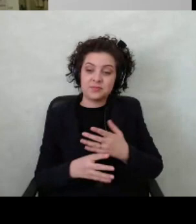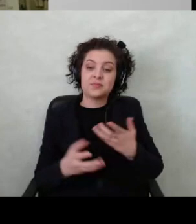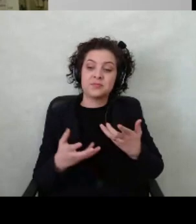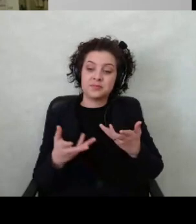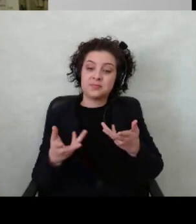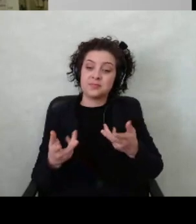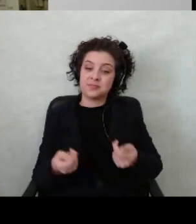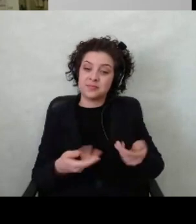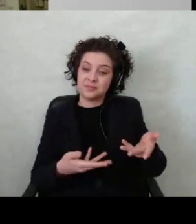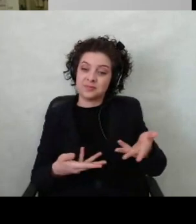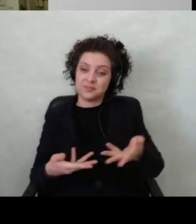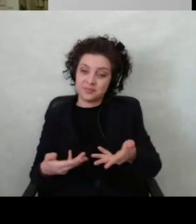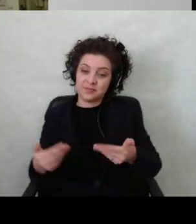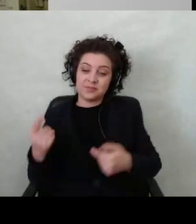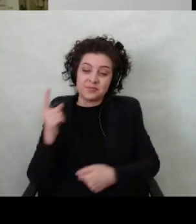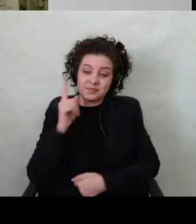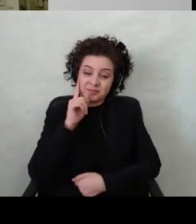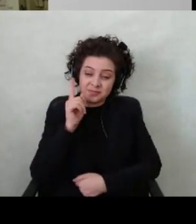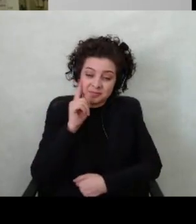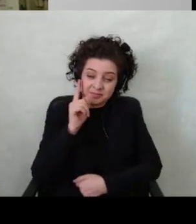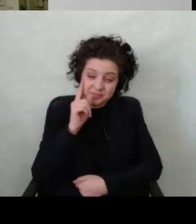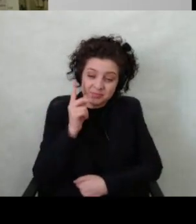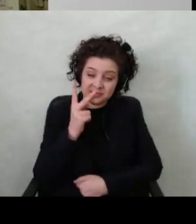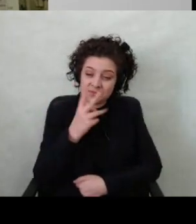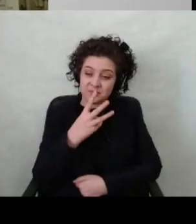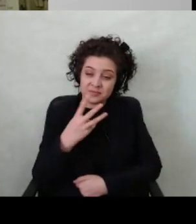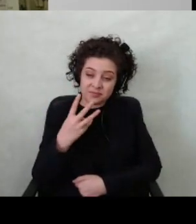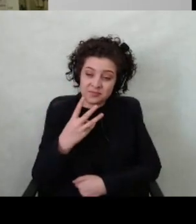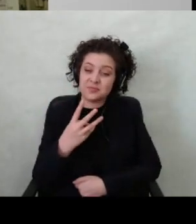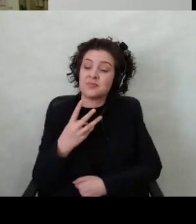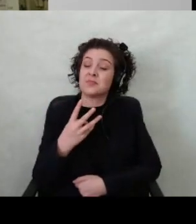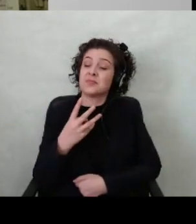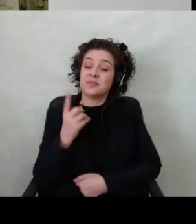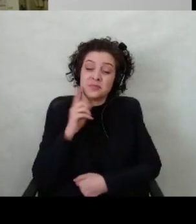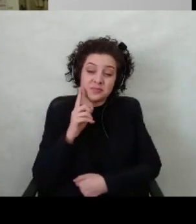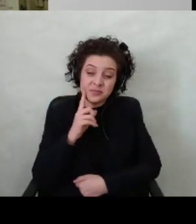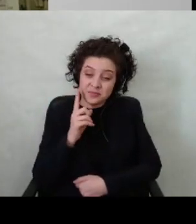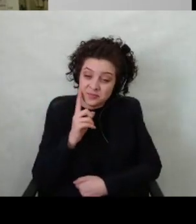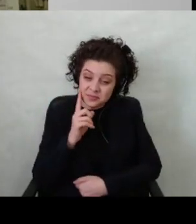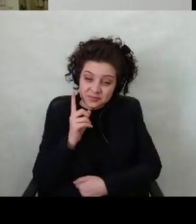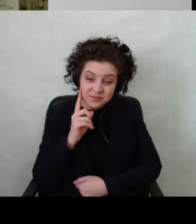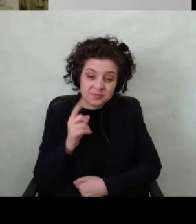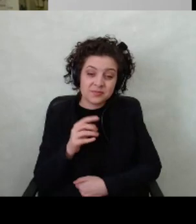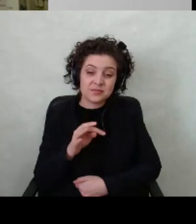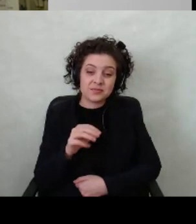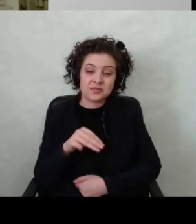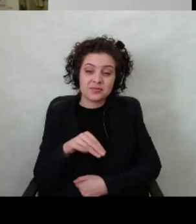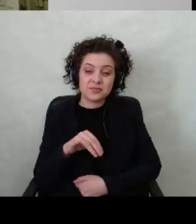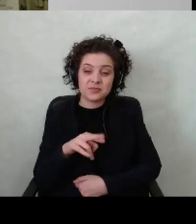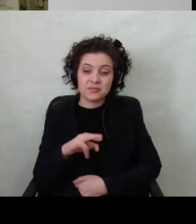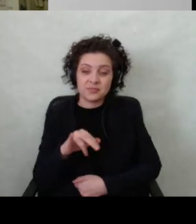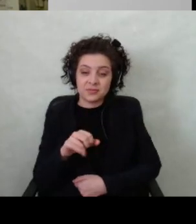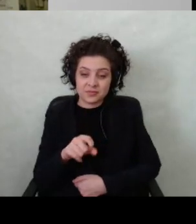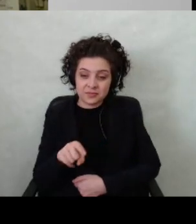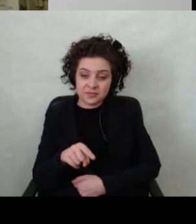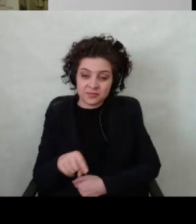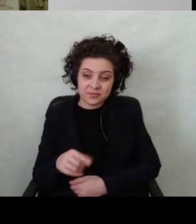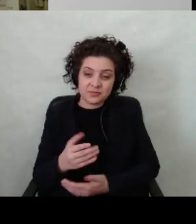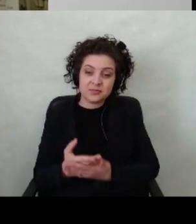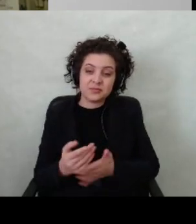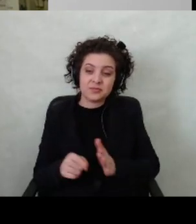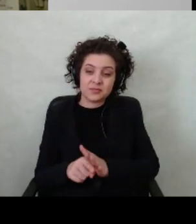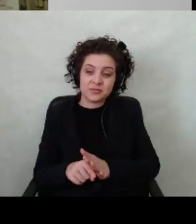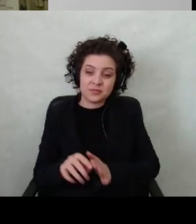trabalham todos os dias, 24/7, a Tamires, a Cíntia Bartolomeu, a Angélica Costa, a doutora Thaís e a